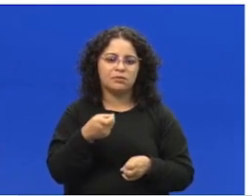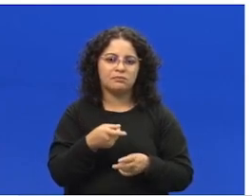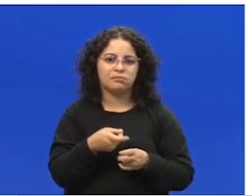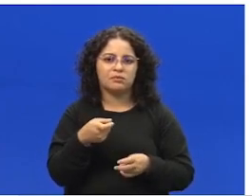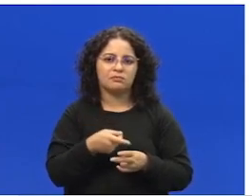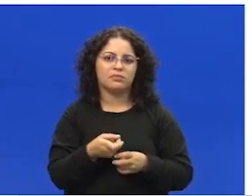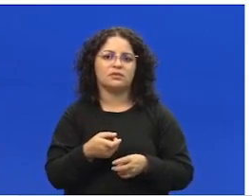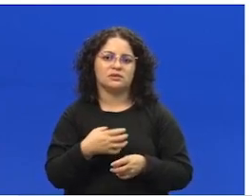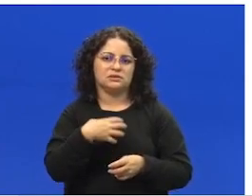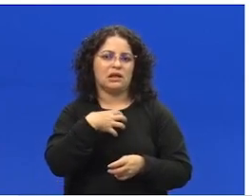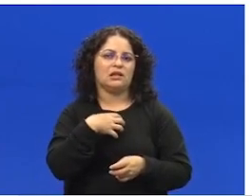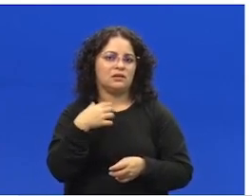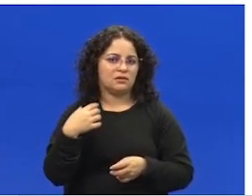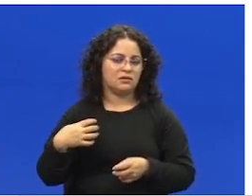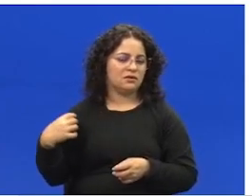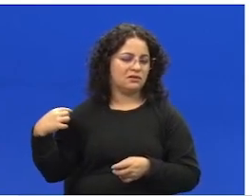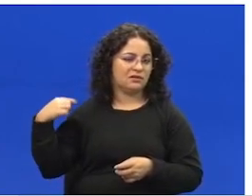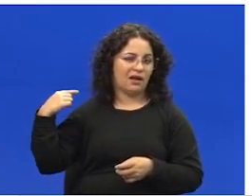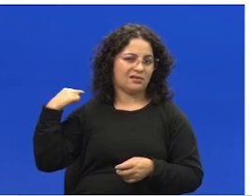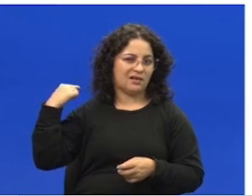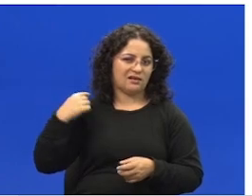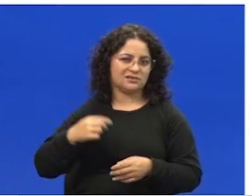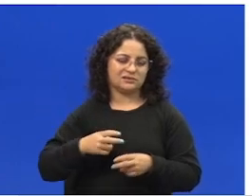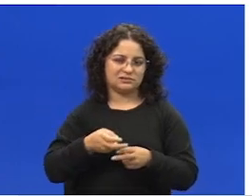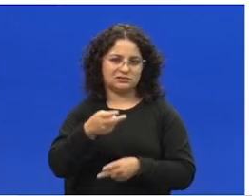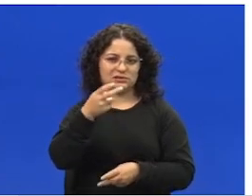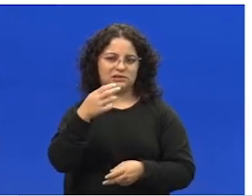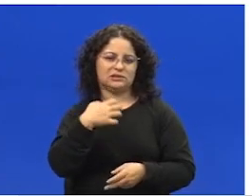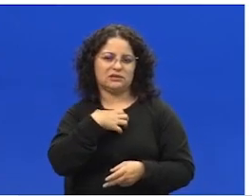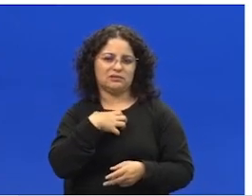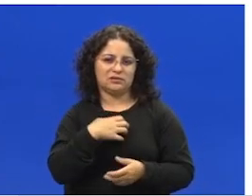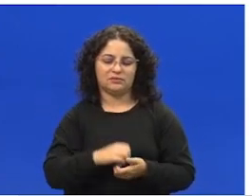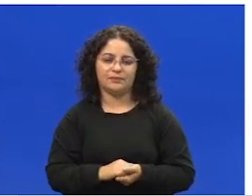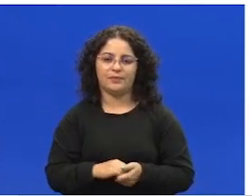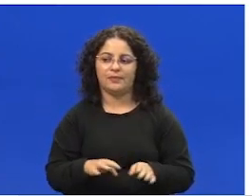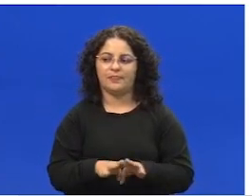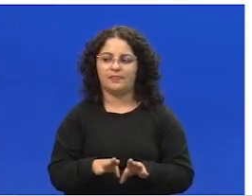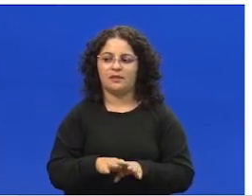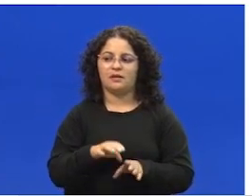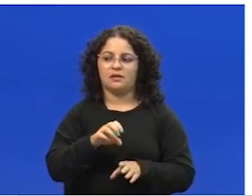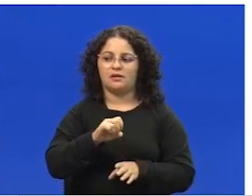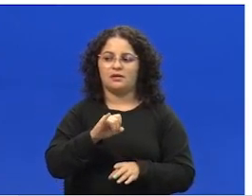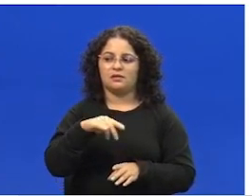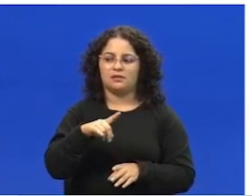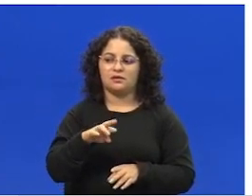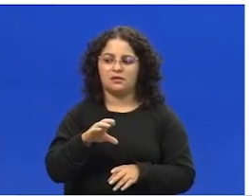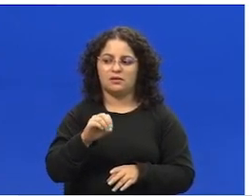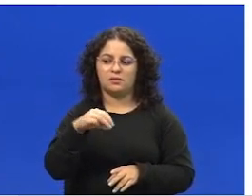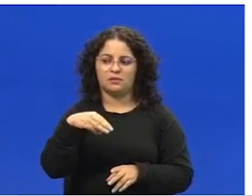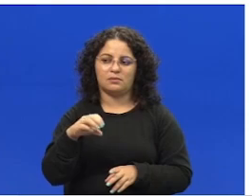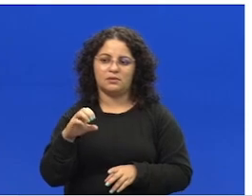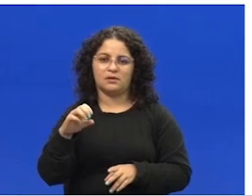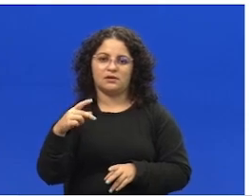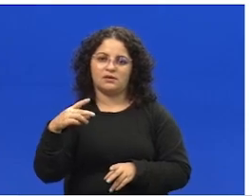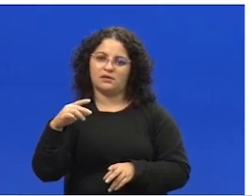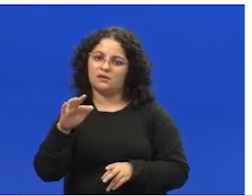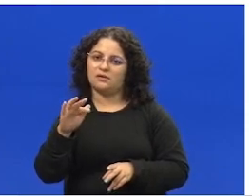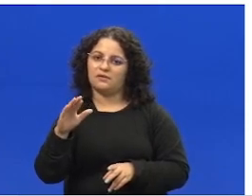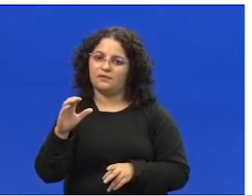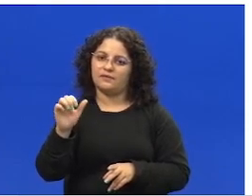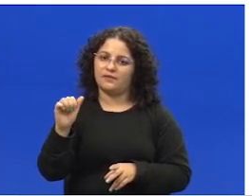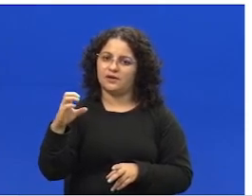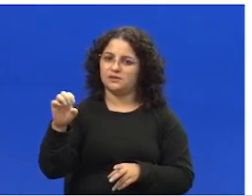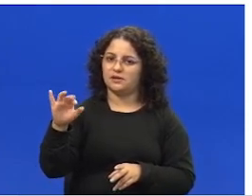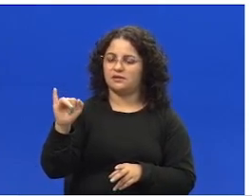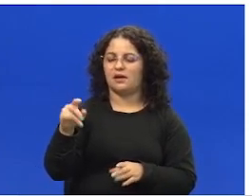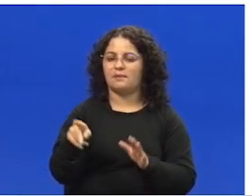lesão. E a outra lesão que a gente ainda pode ter também é a síndrome facetária, que na verdade as rotações repetidas